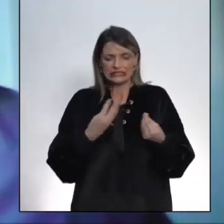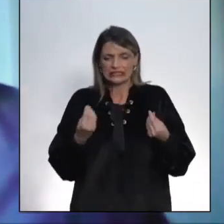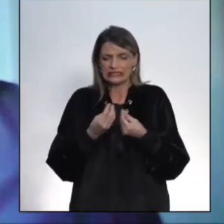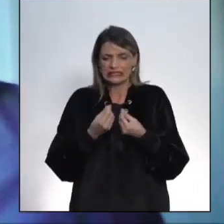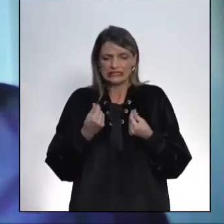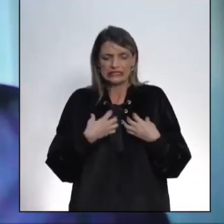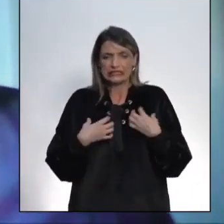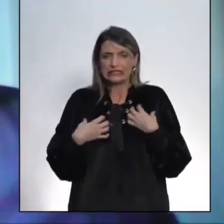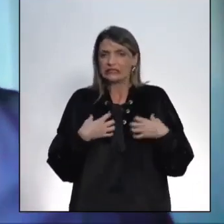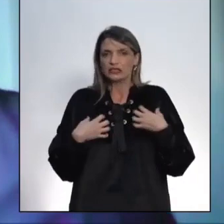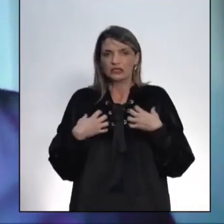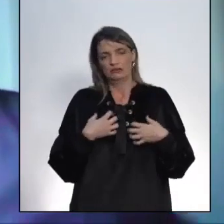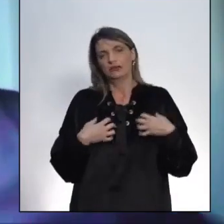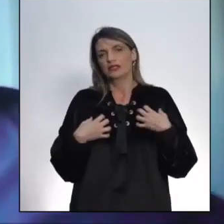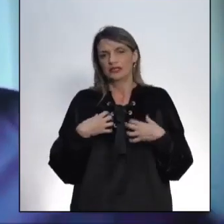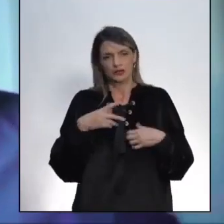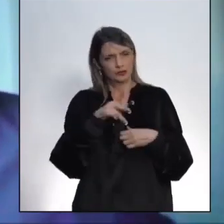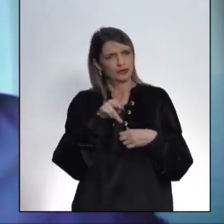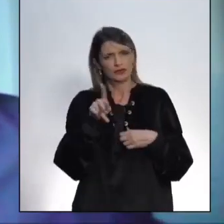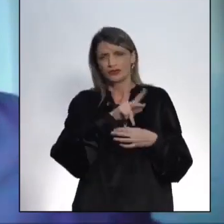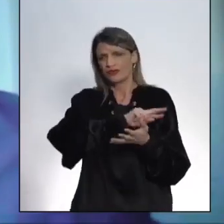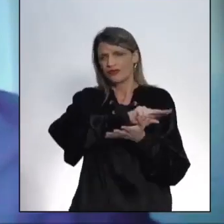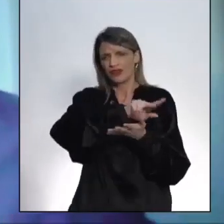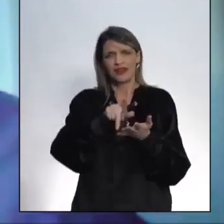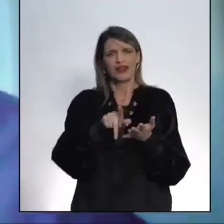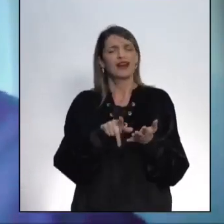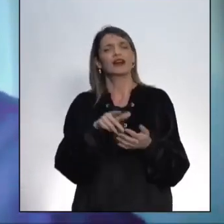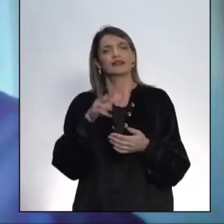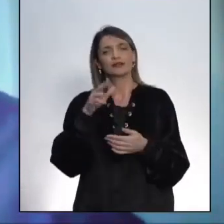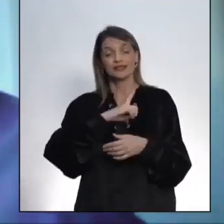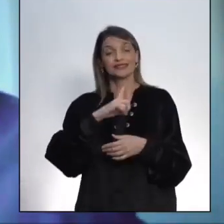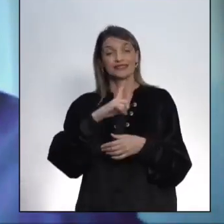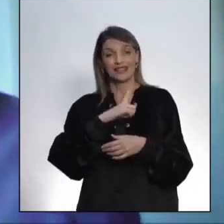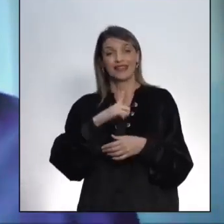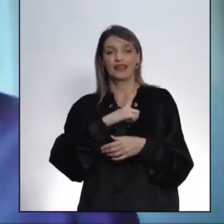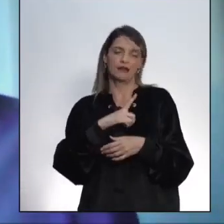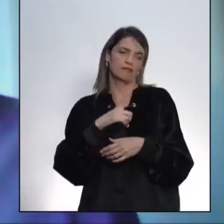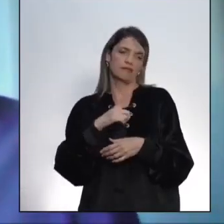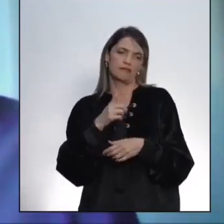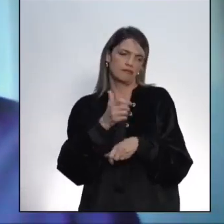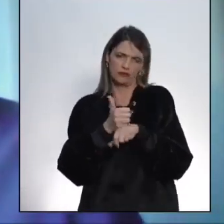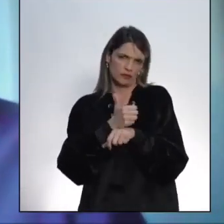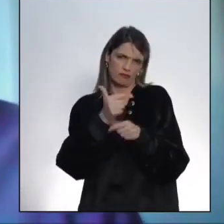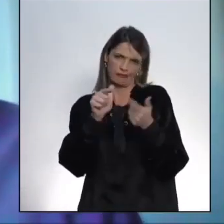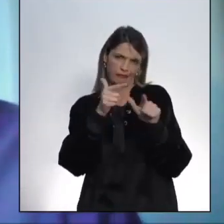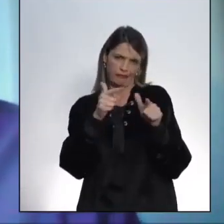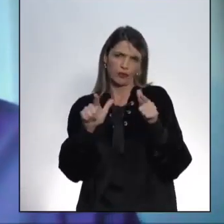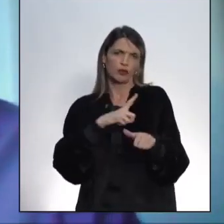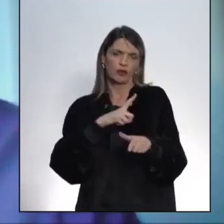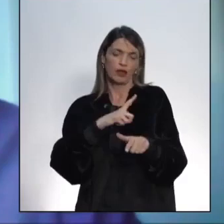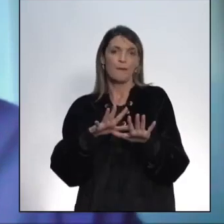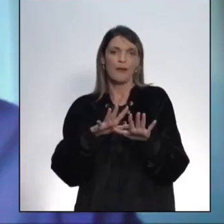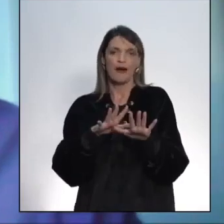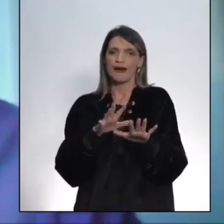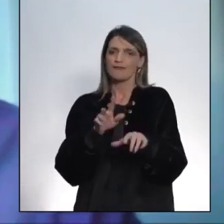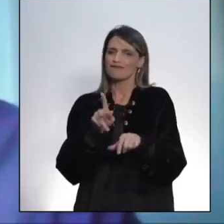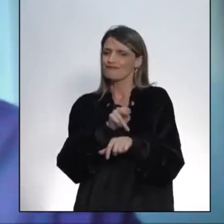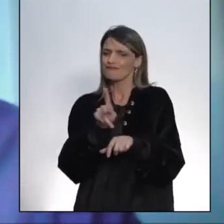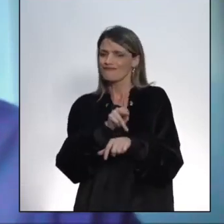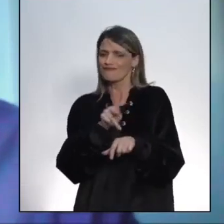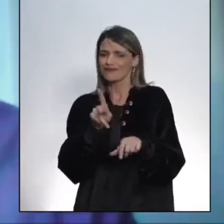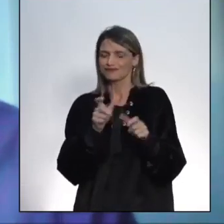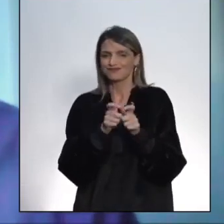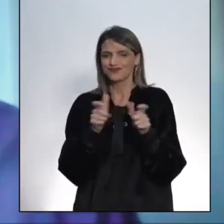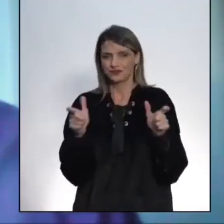conhecidos dos professores, de vários outros profissionais, mas dos professores também, e que eu acho que tem uma causa,